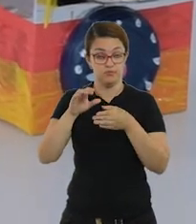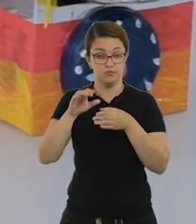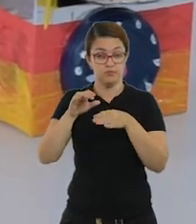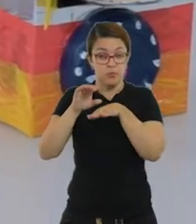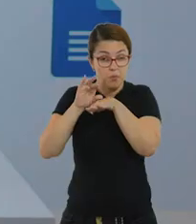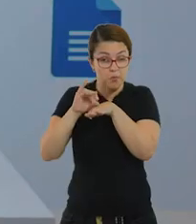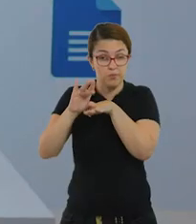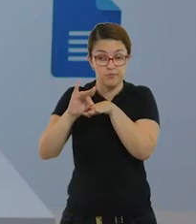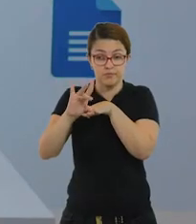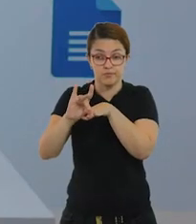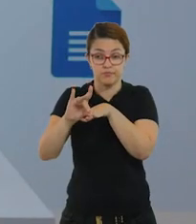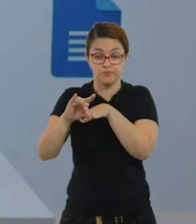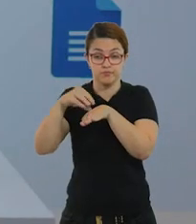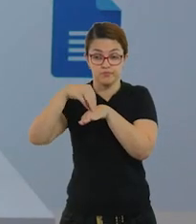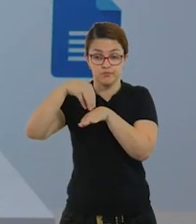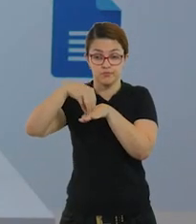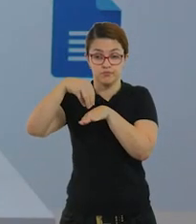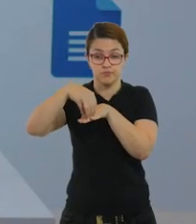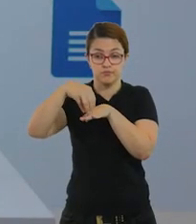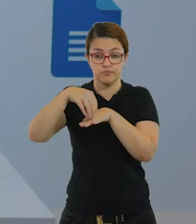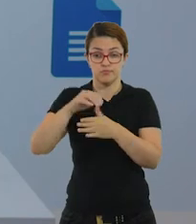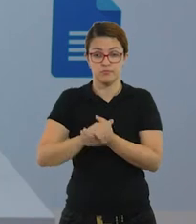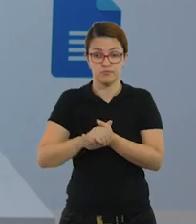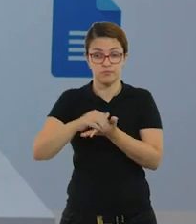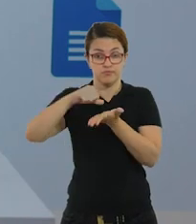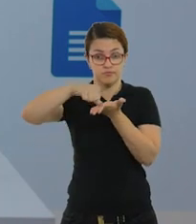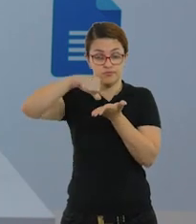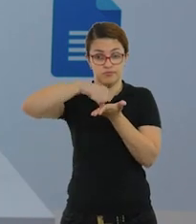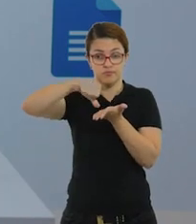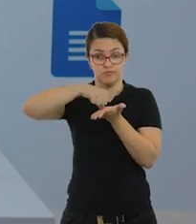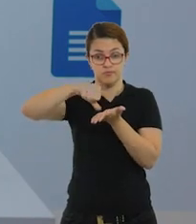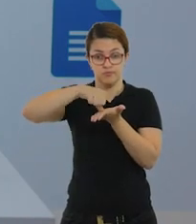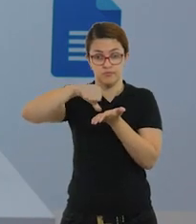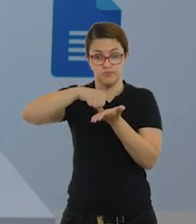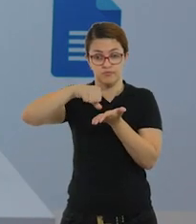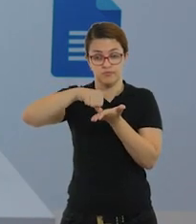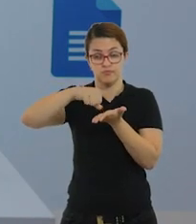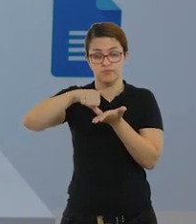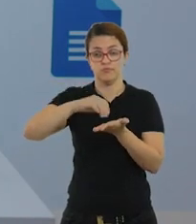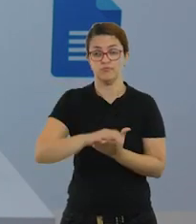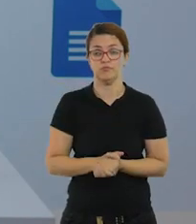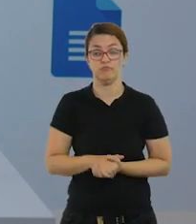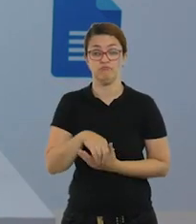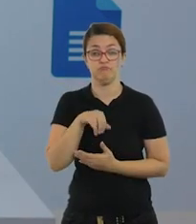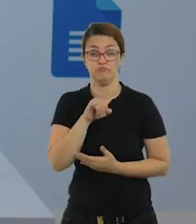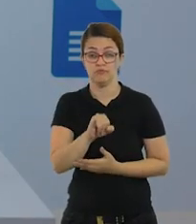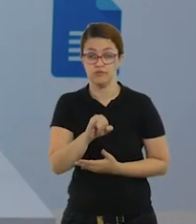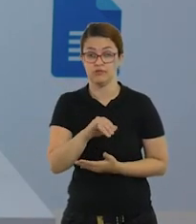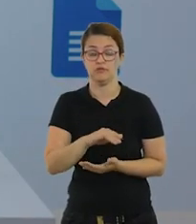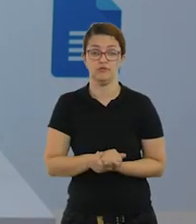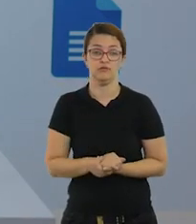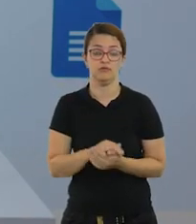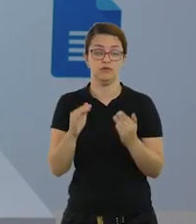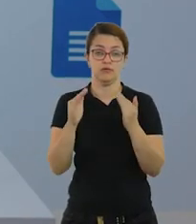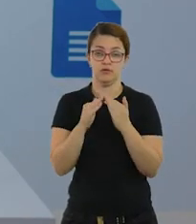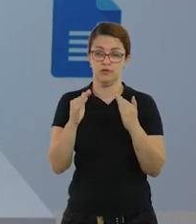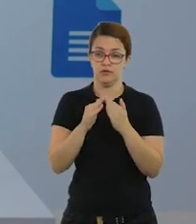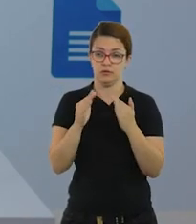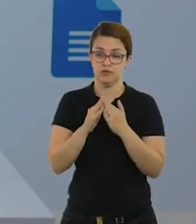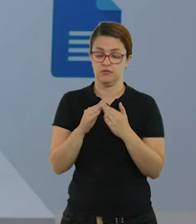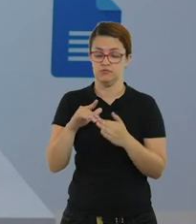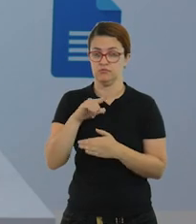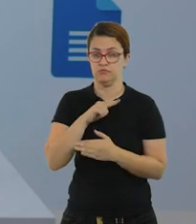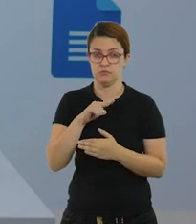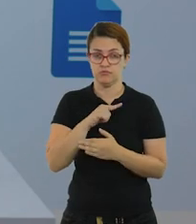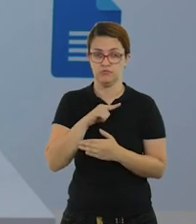cima. Você pode colar com fita, tá? Você pode colar com a fita adesiva. Se por um acaso